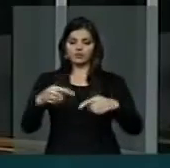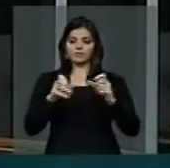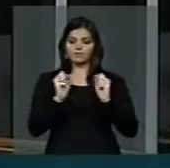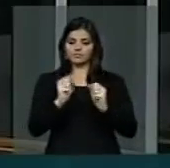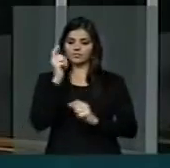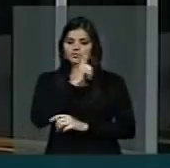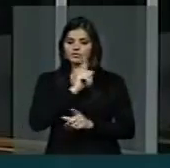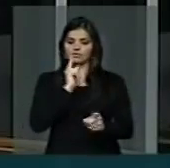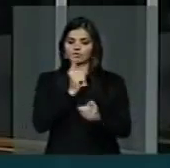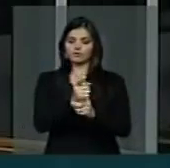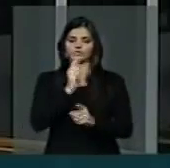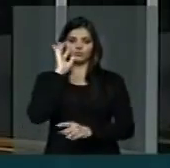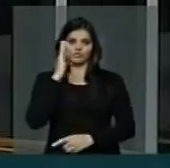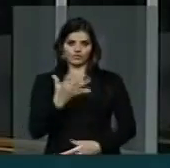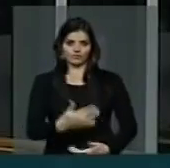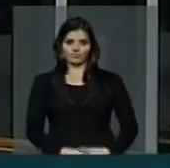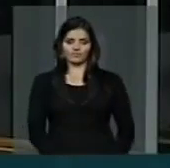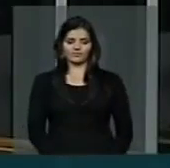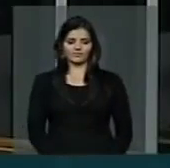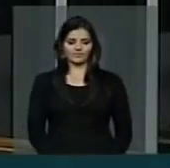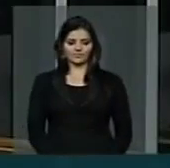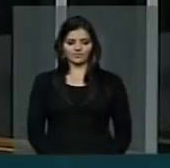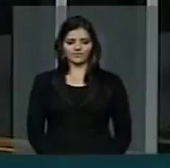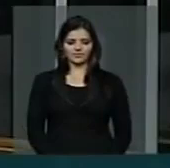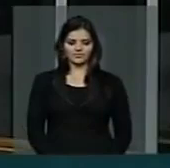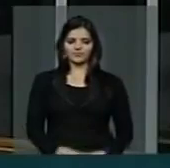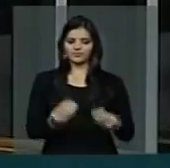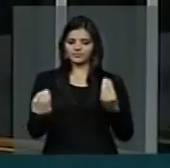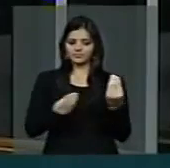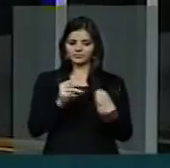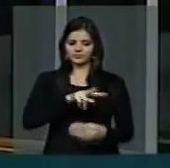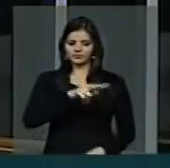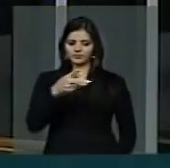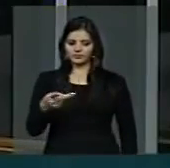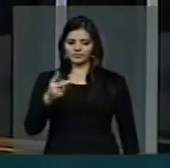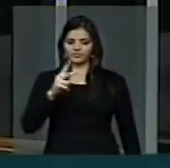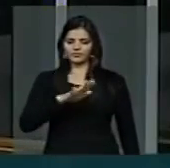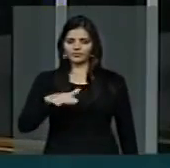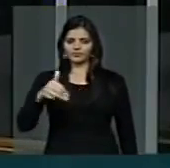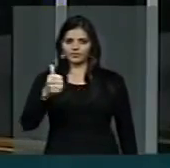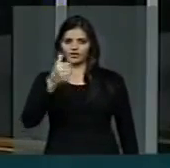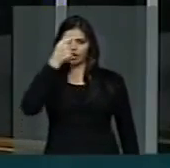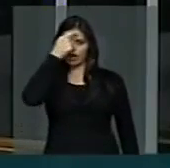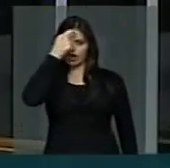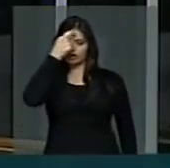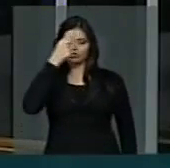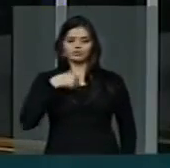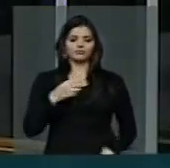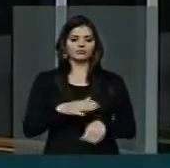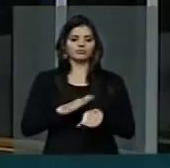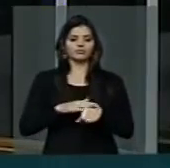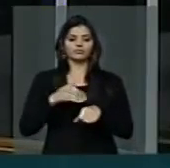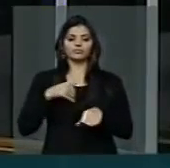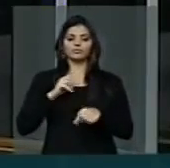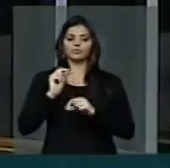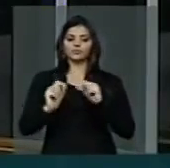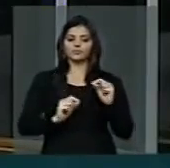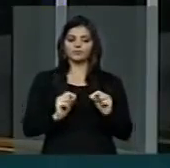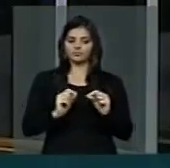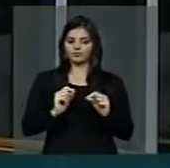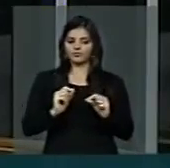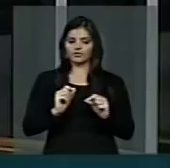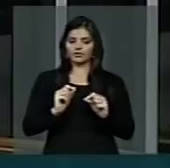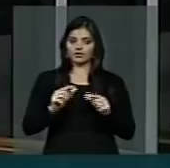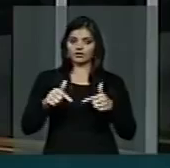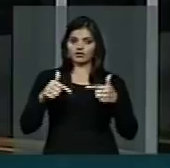possamos encontrar respostas. Como inverter a lógica preponderante e encarar